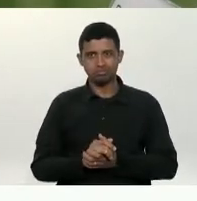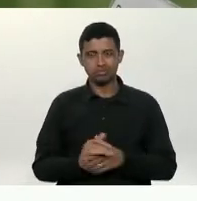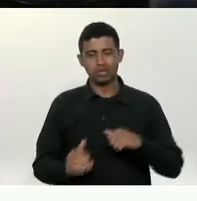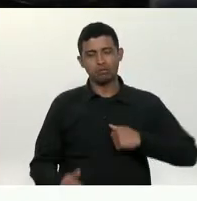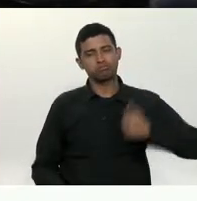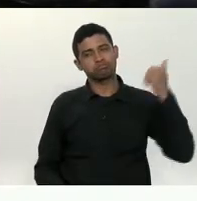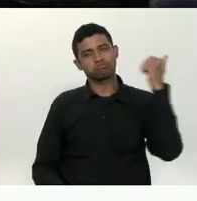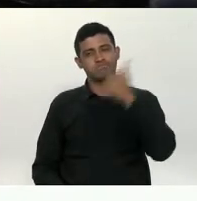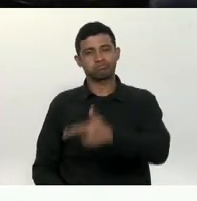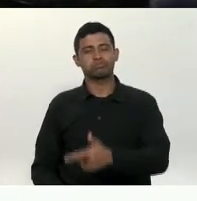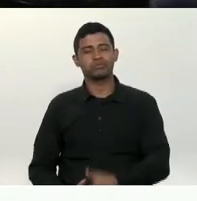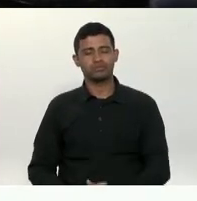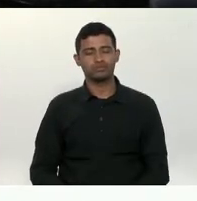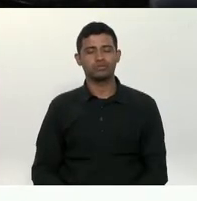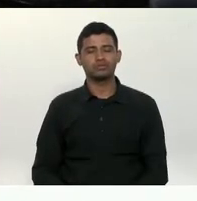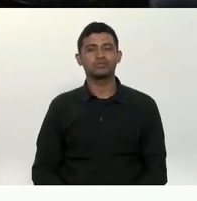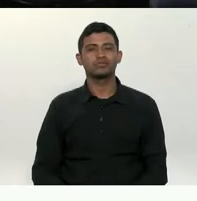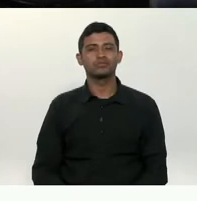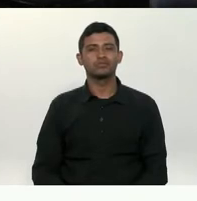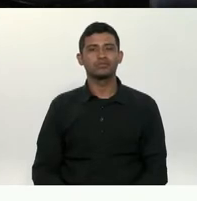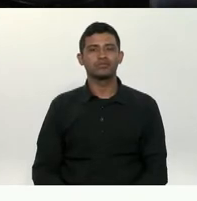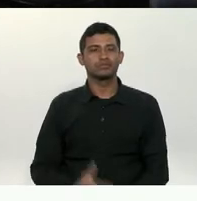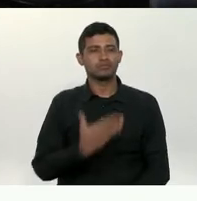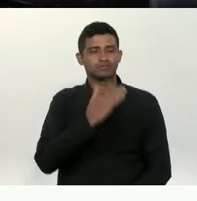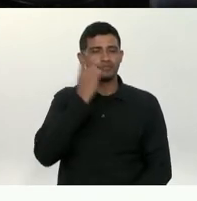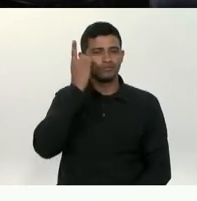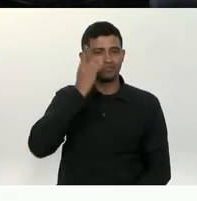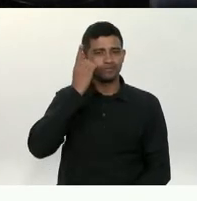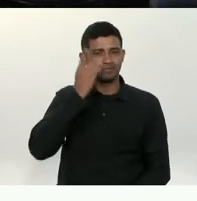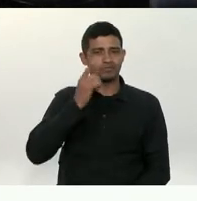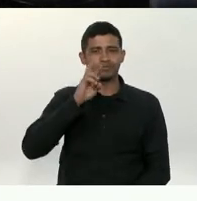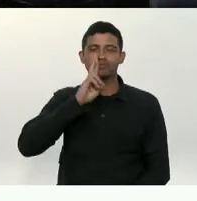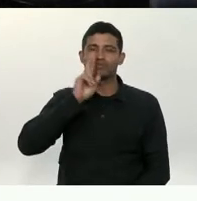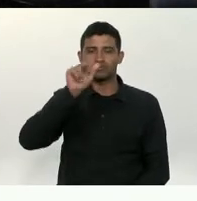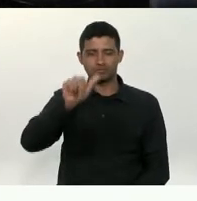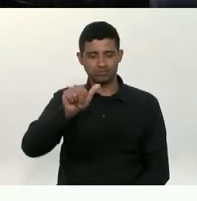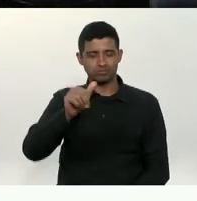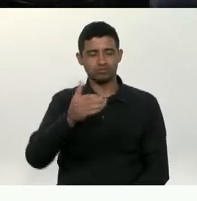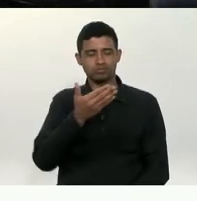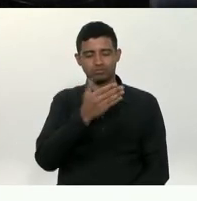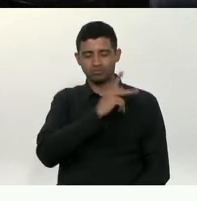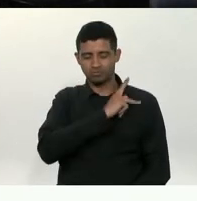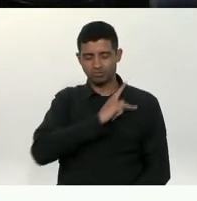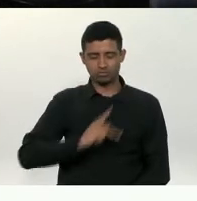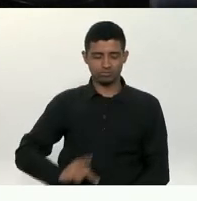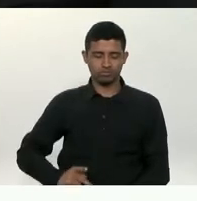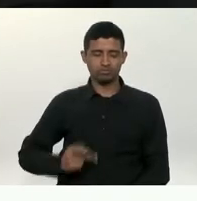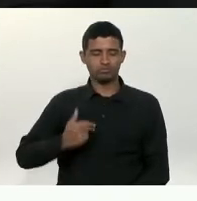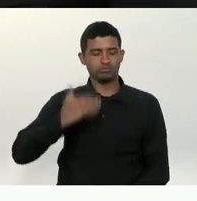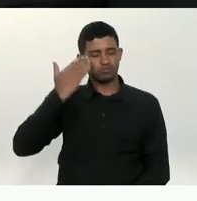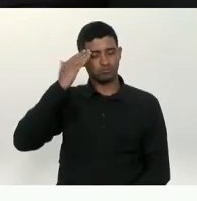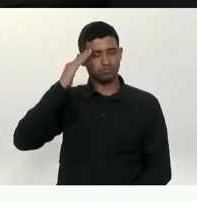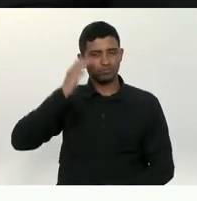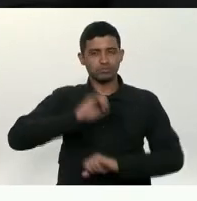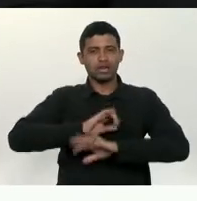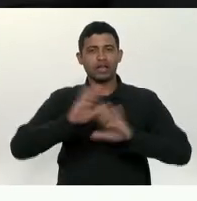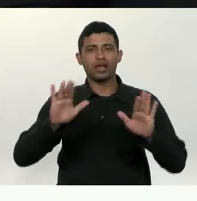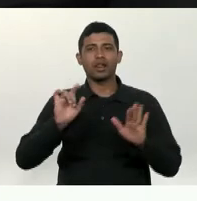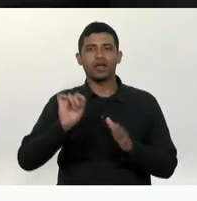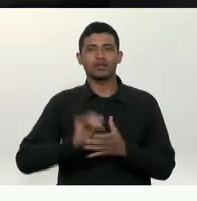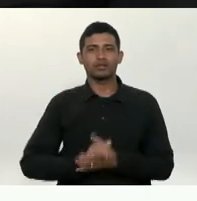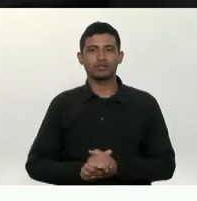eleitoral. Com a palavra, deputado Rodrigo Amorim. Senhor presidente, fica claro para mim que há